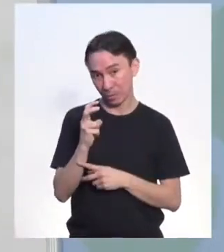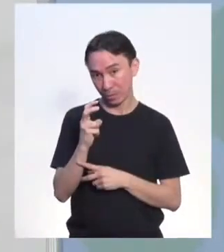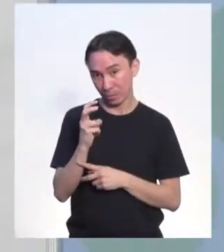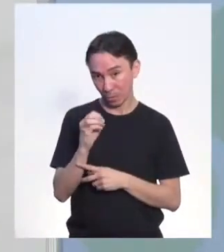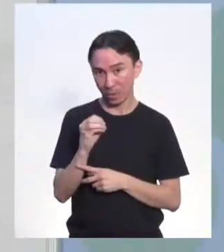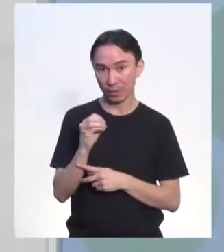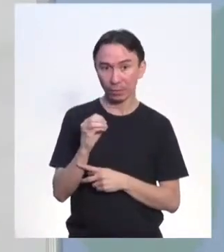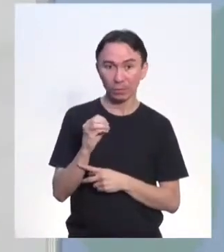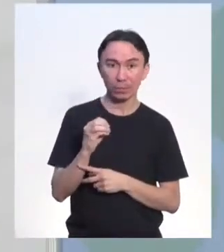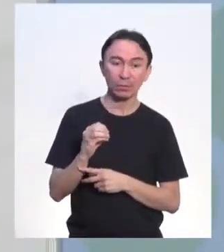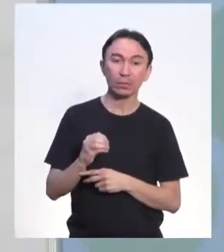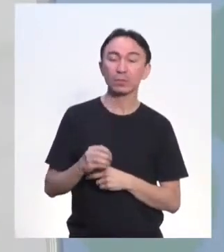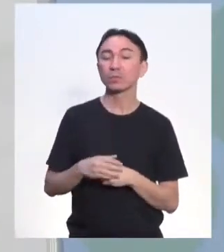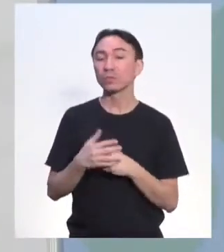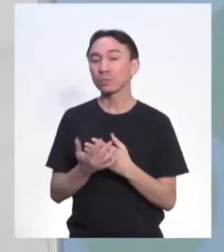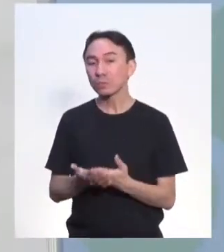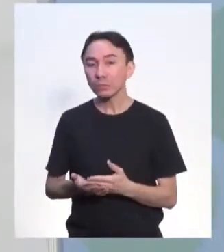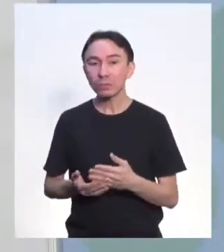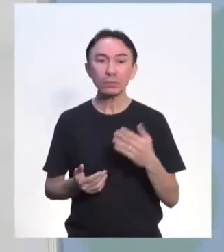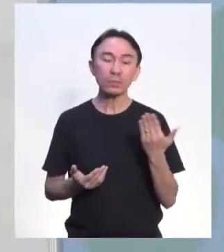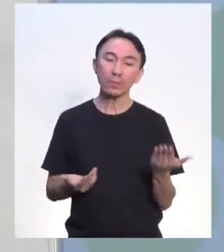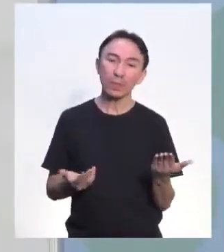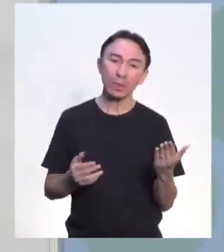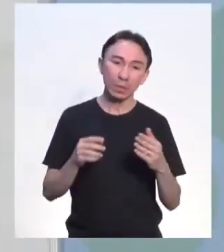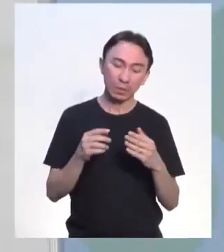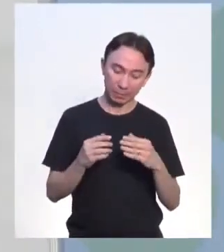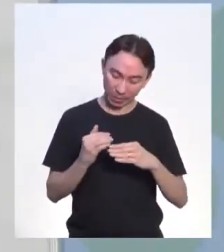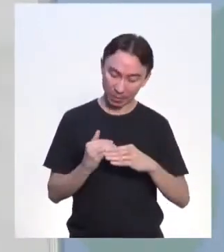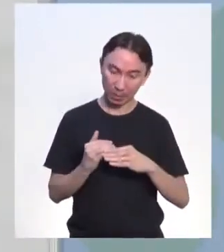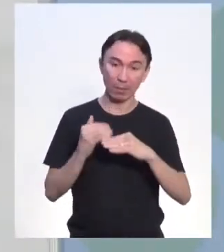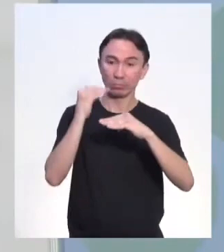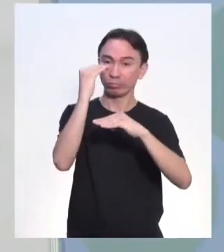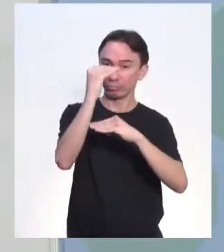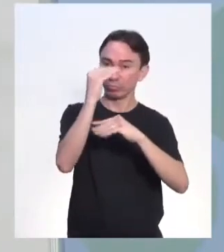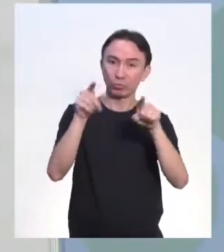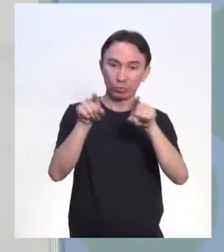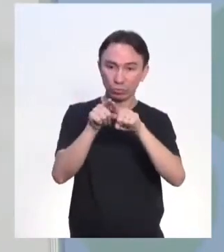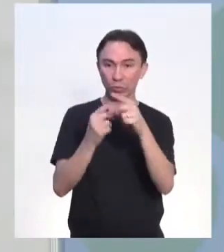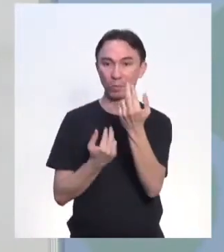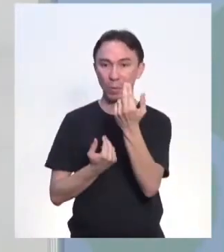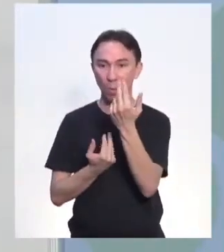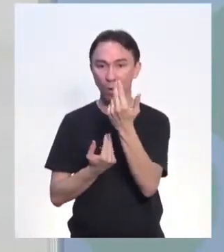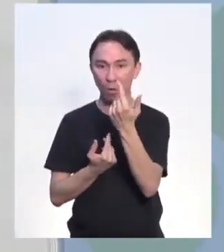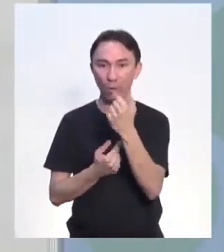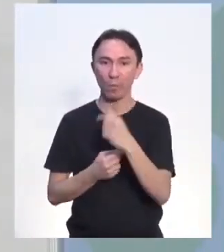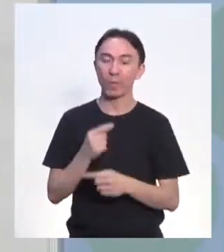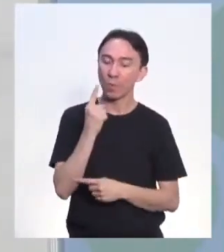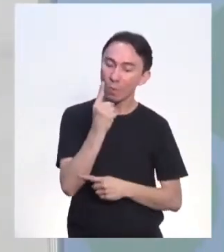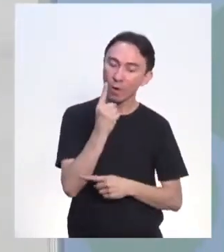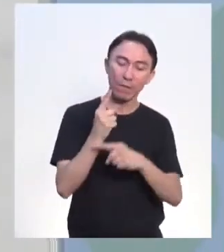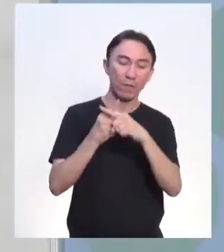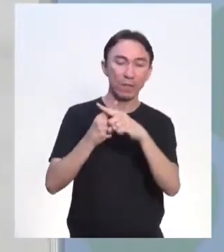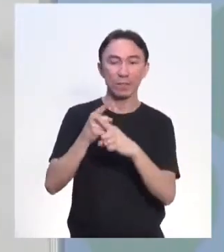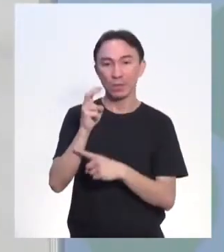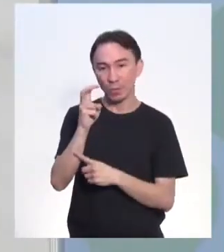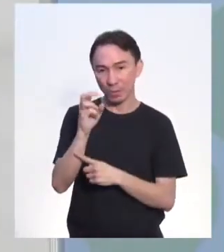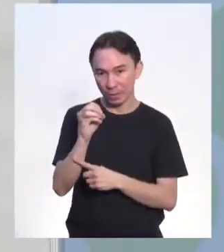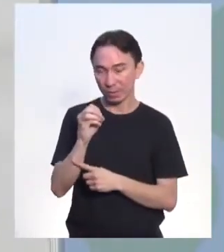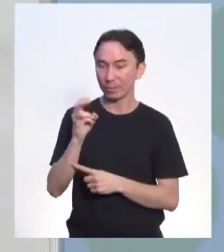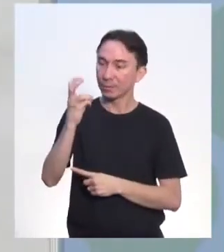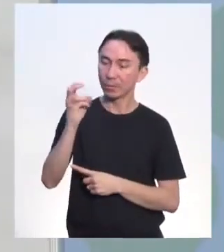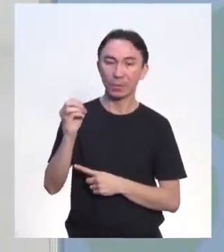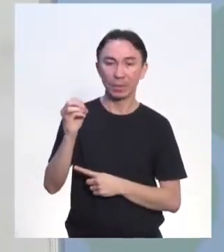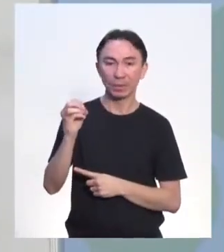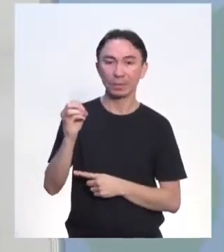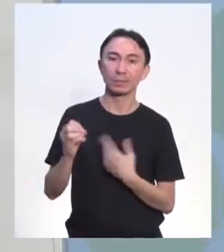dá 100, 2 vezes 50. Tudo que eu faço embaixo numa fração, tenho que fazer em cima. 1 vezes 50 vai dar 50.